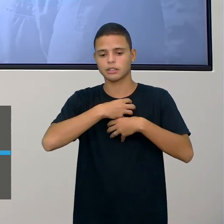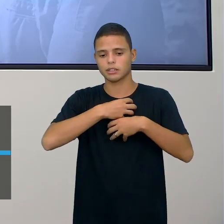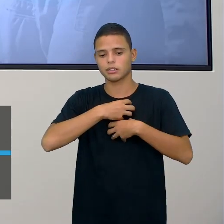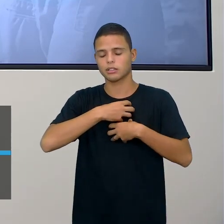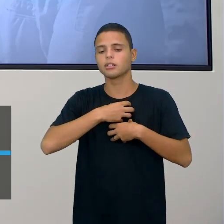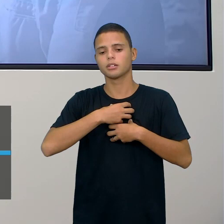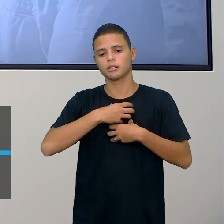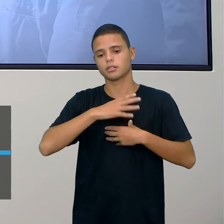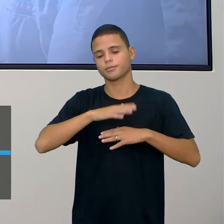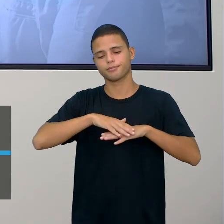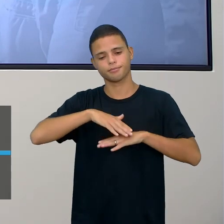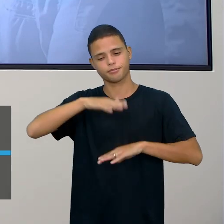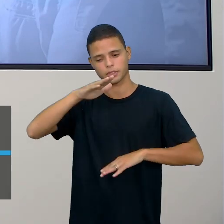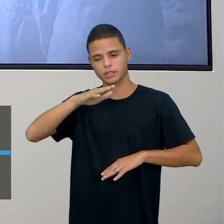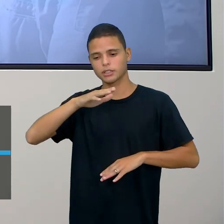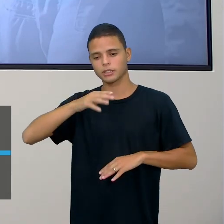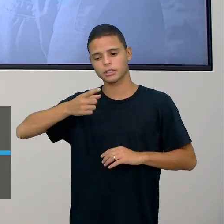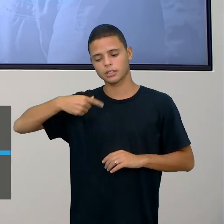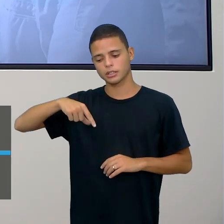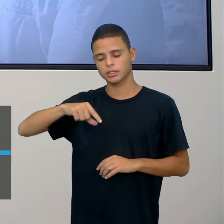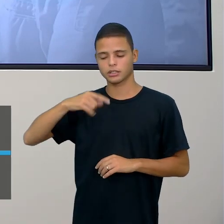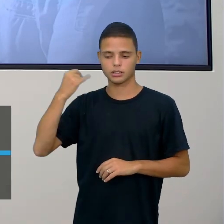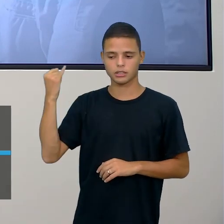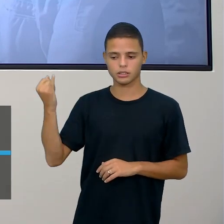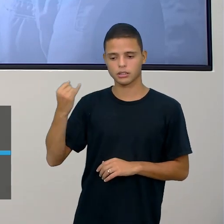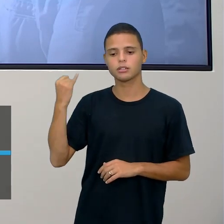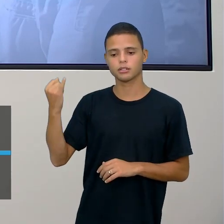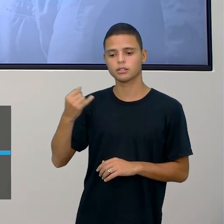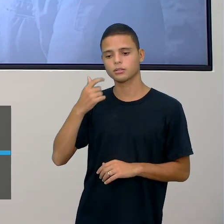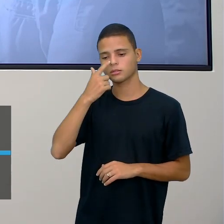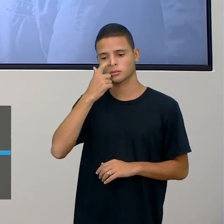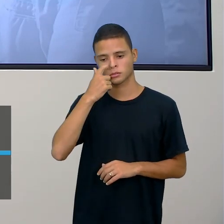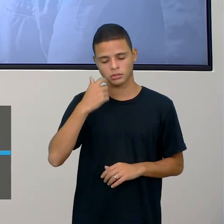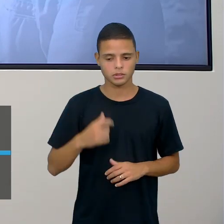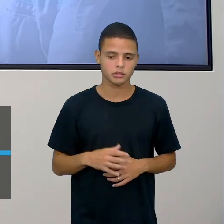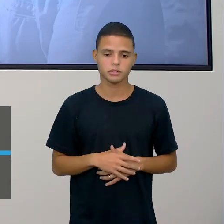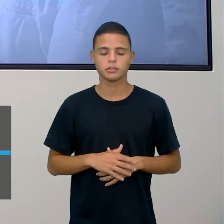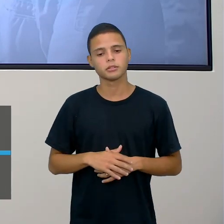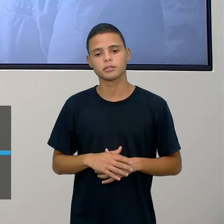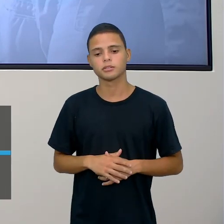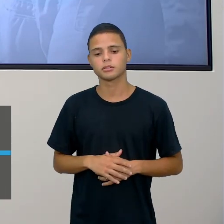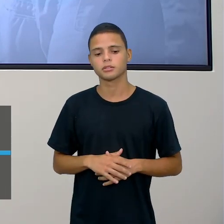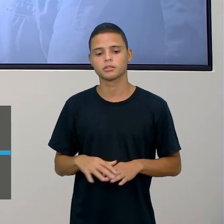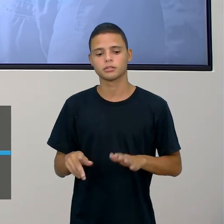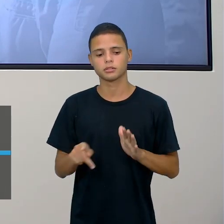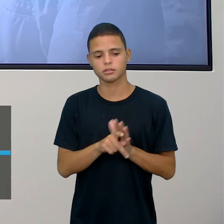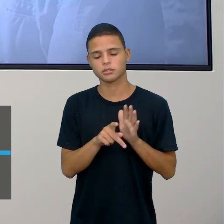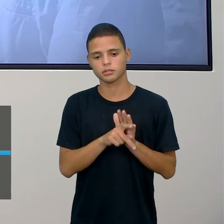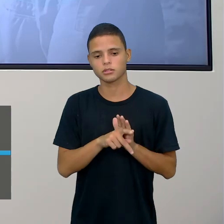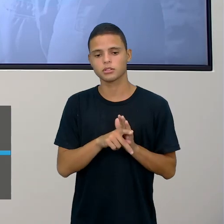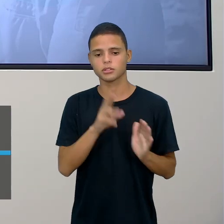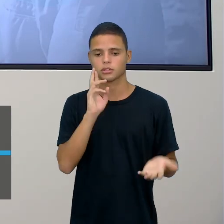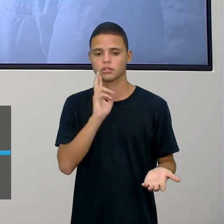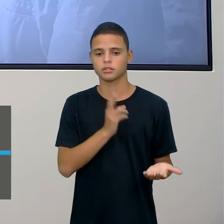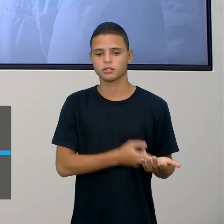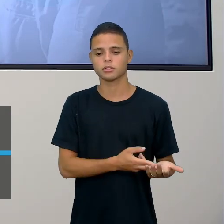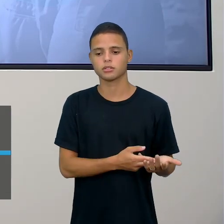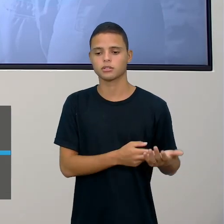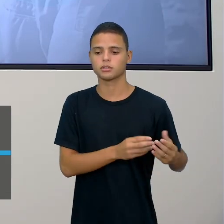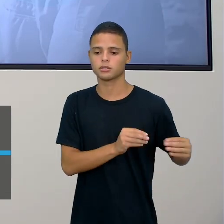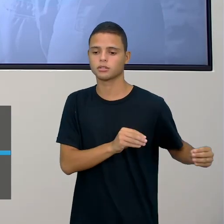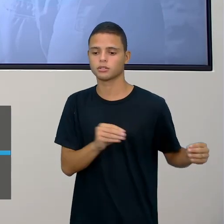mais nós damos importância para esse tipo de fator, para esse tipo de razão para a